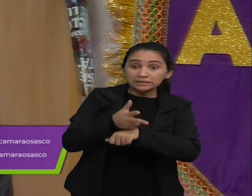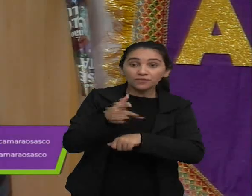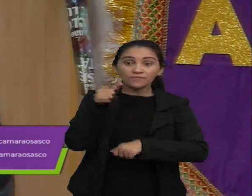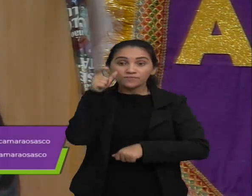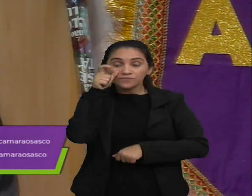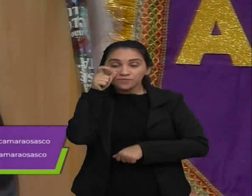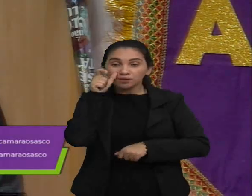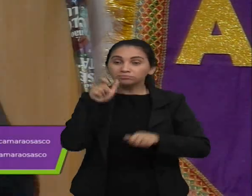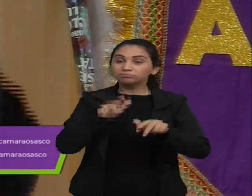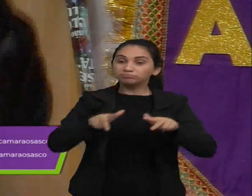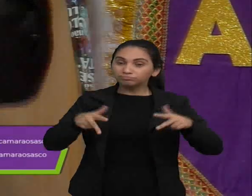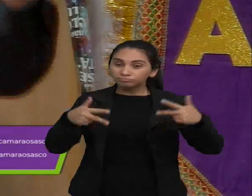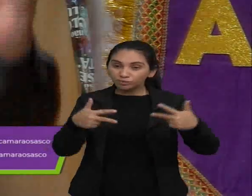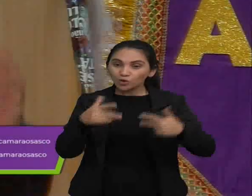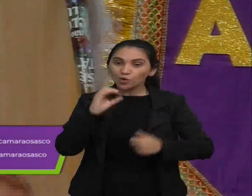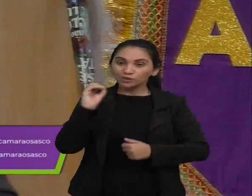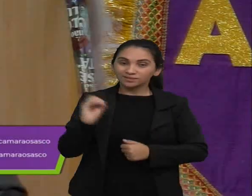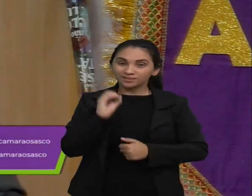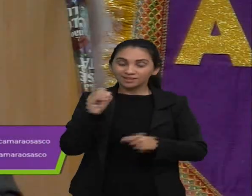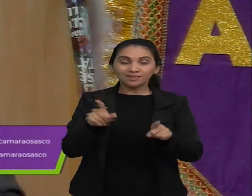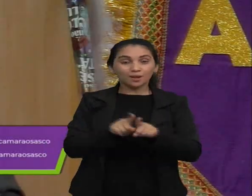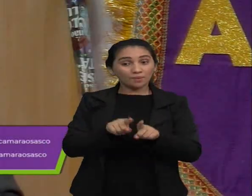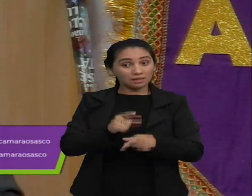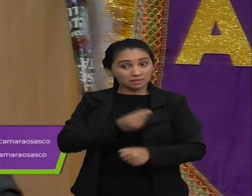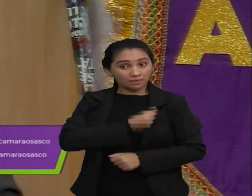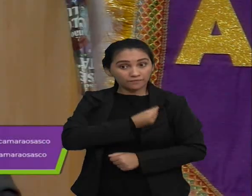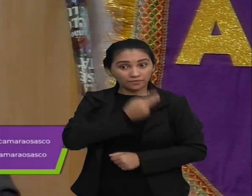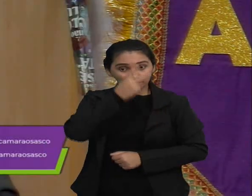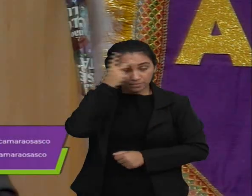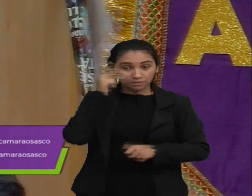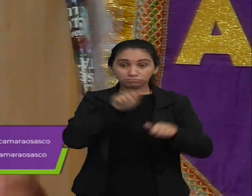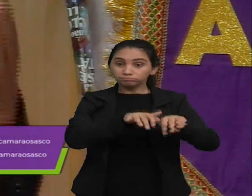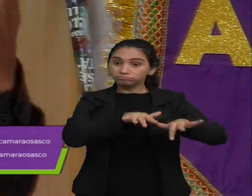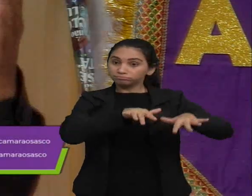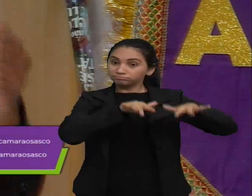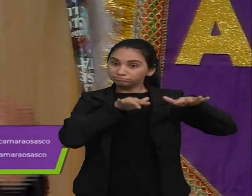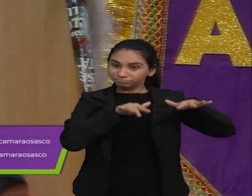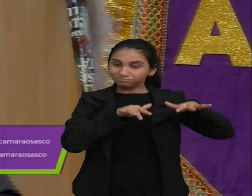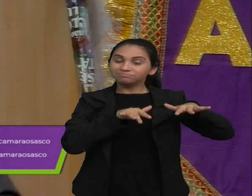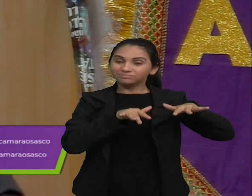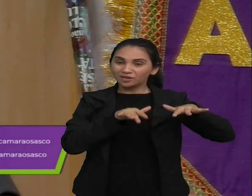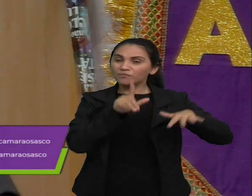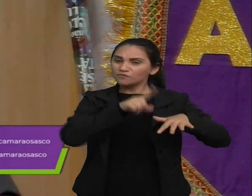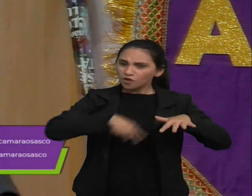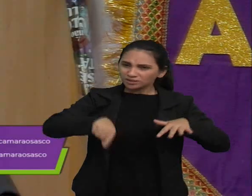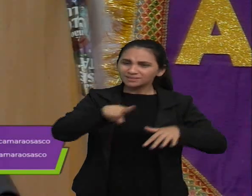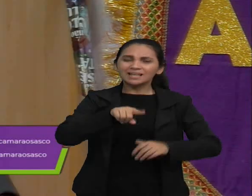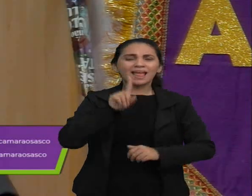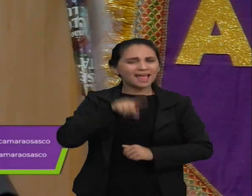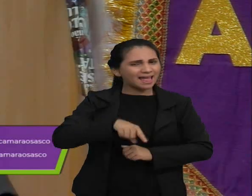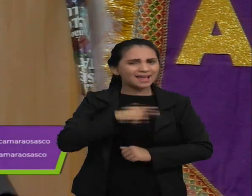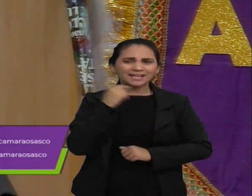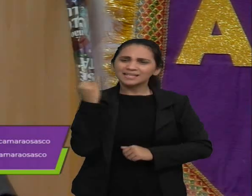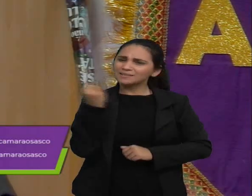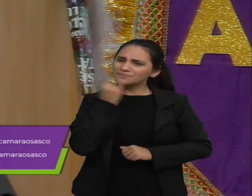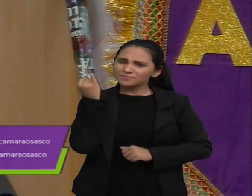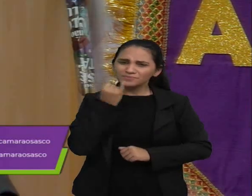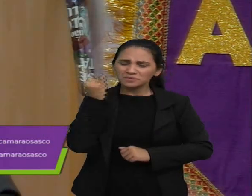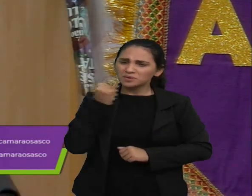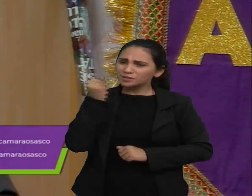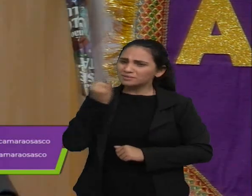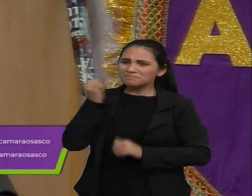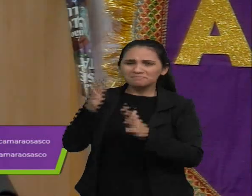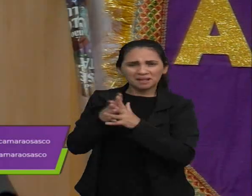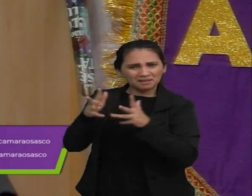TV Câmara pelas redes sociais e o público que se faz presente aqui no plenário que eu falo que vocês são totalmente incríveis